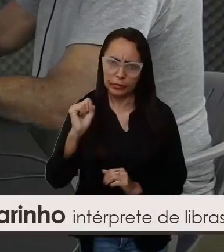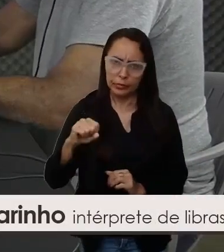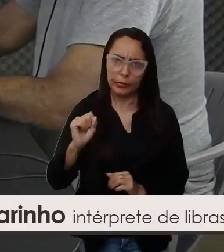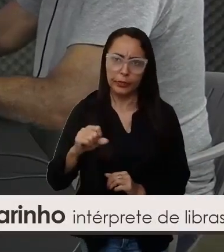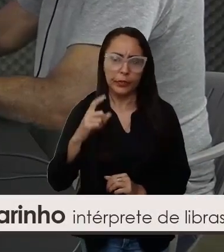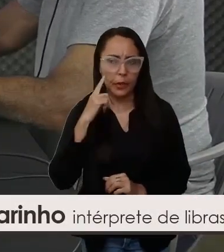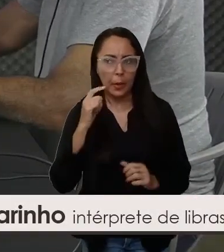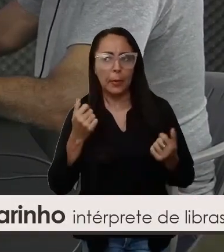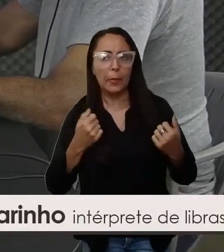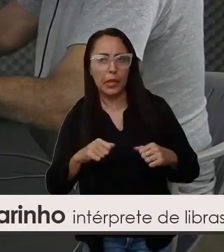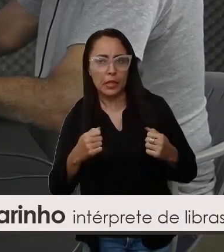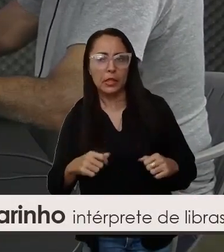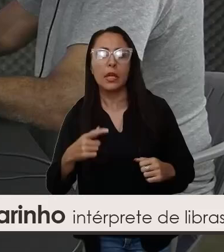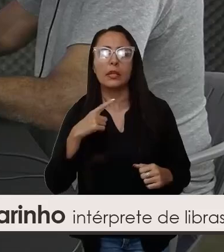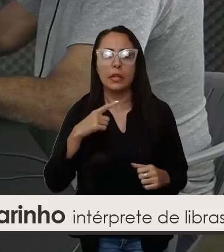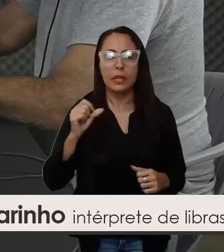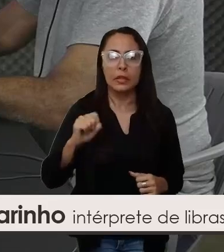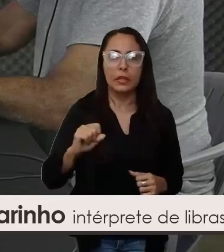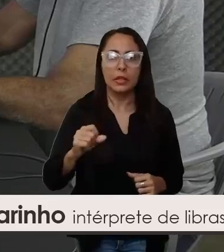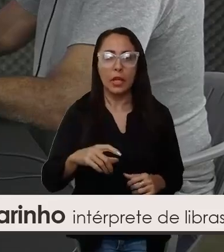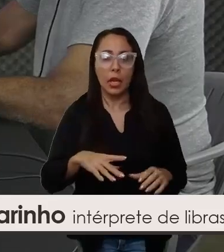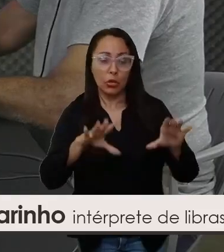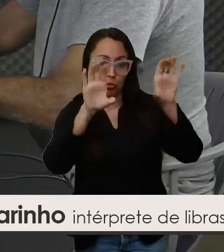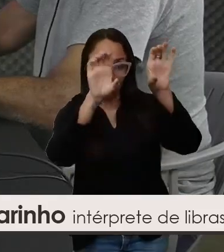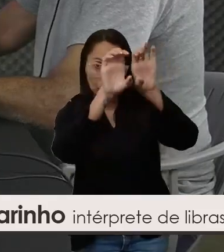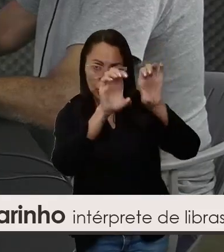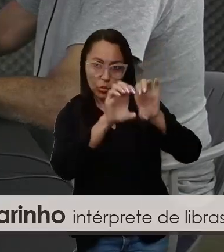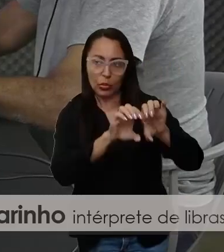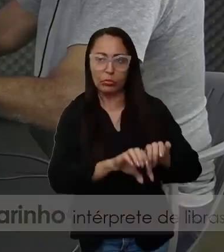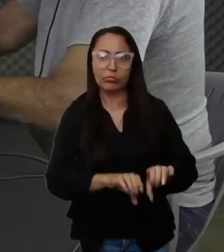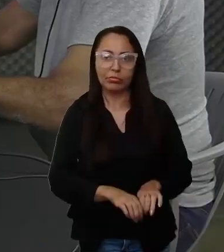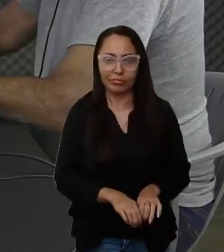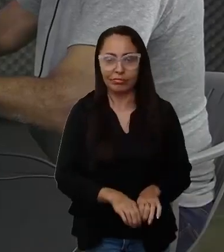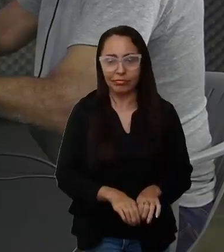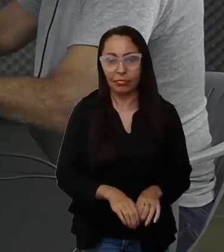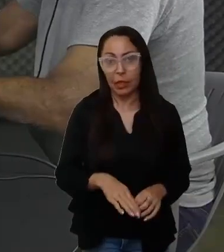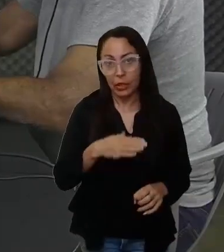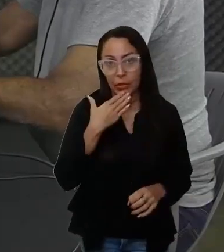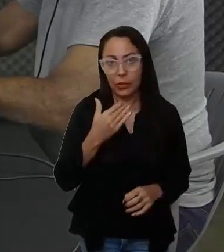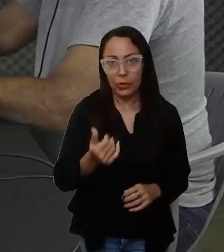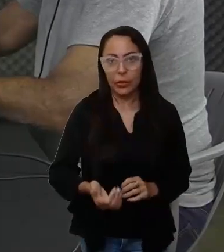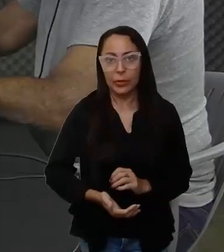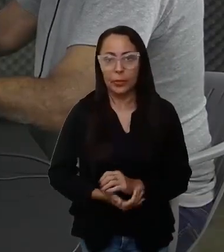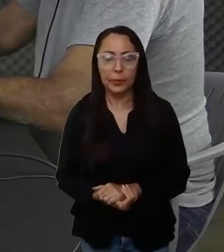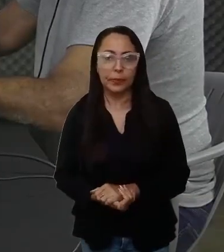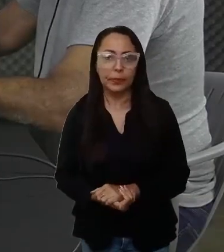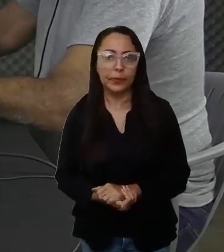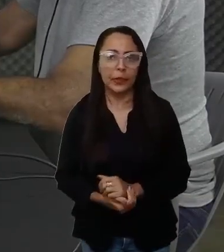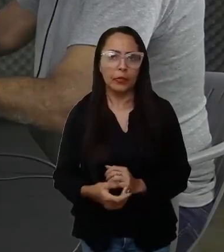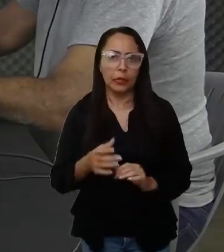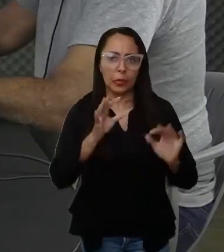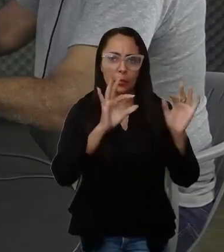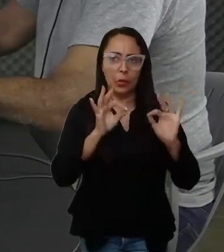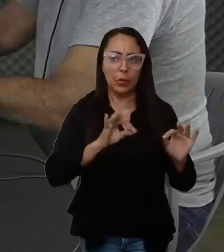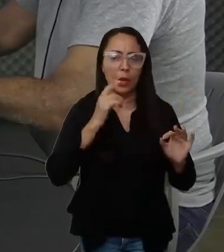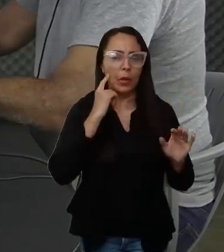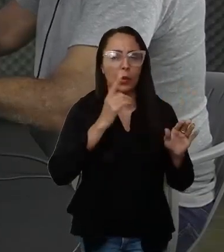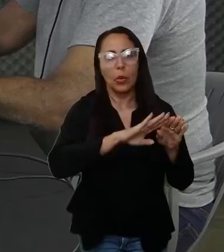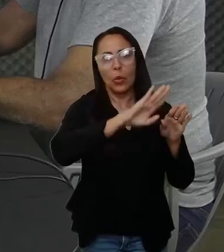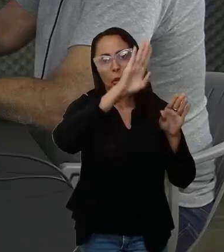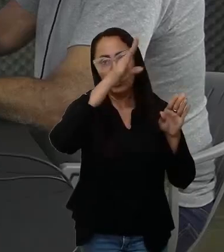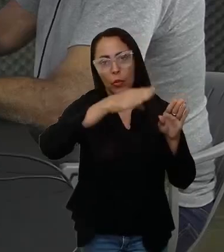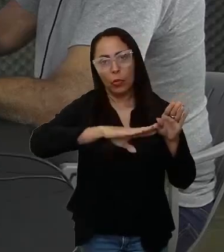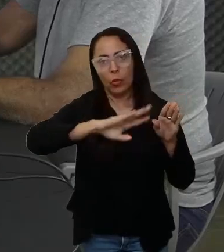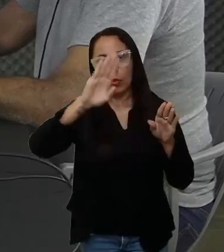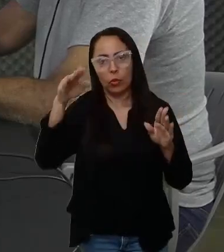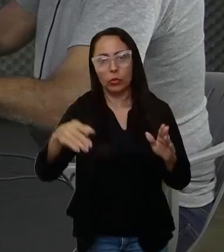Precisa ter estrutura, mais estrutura no caso. Porque a gente é formado por morros, no caso, né? Ao redor